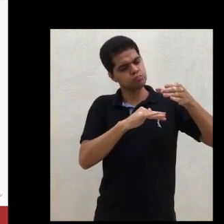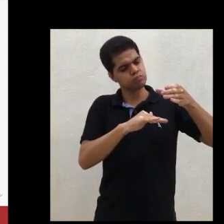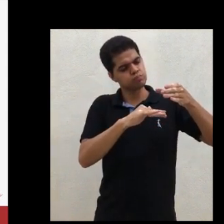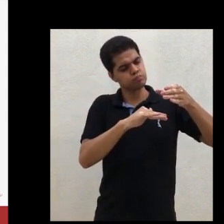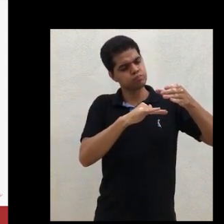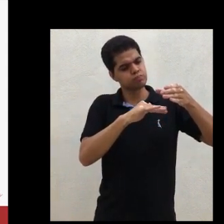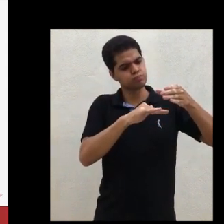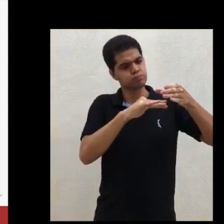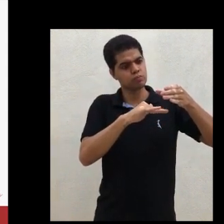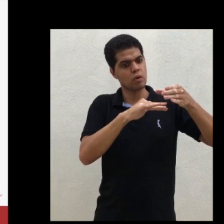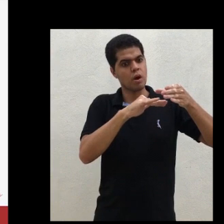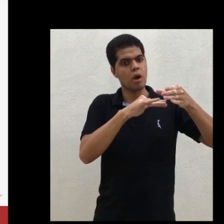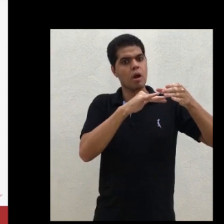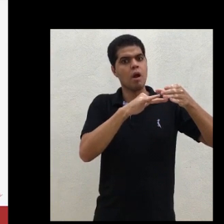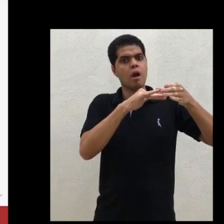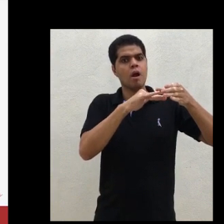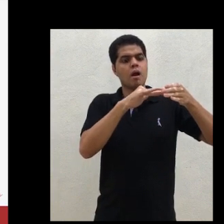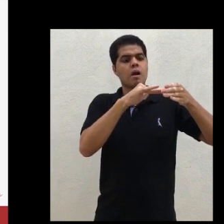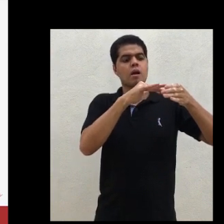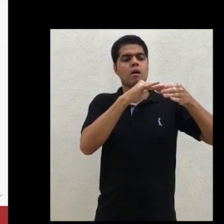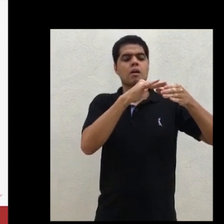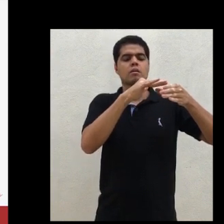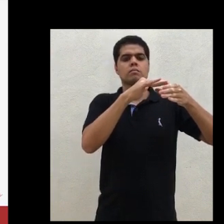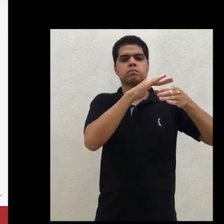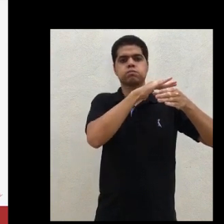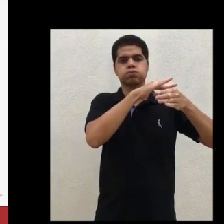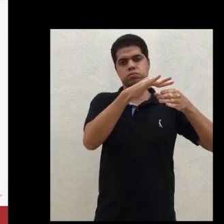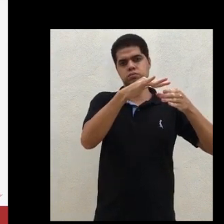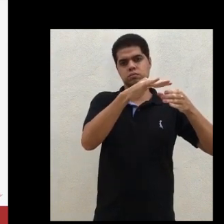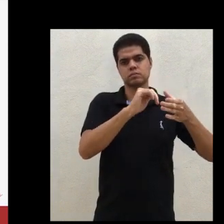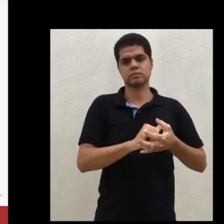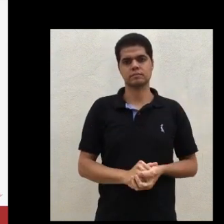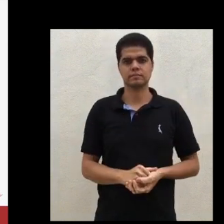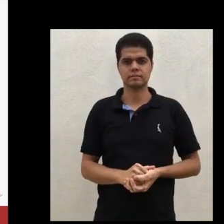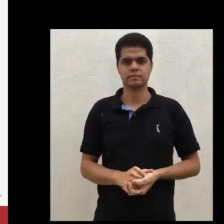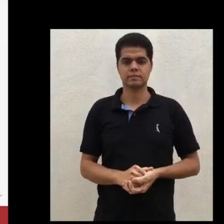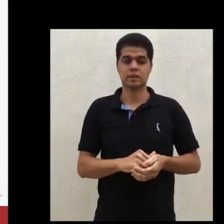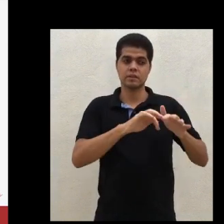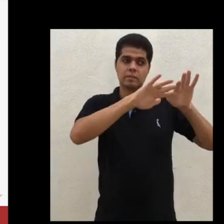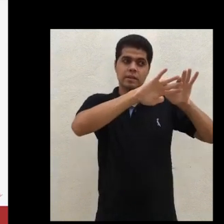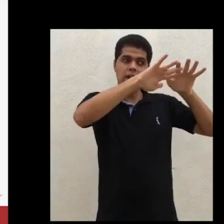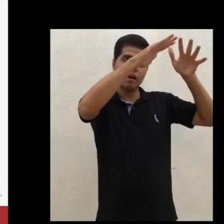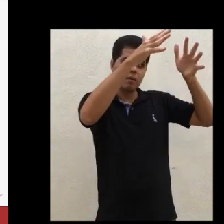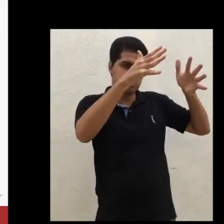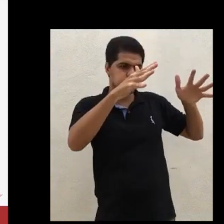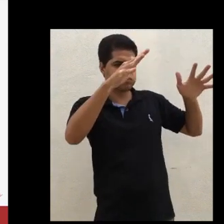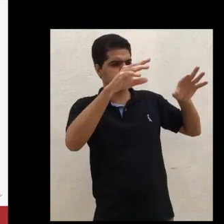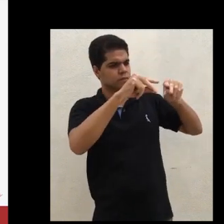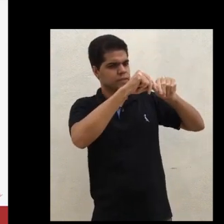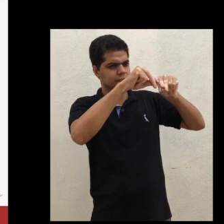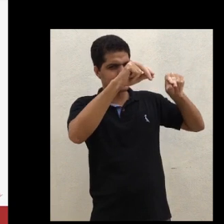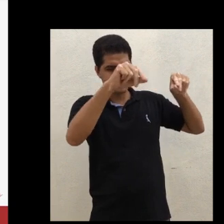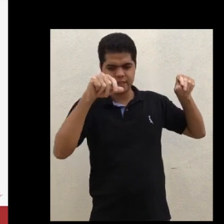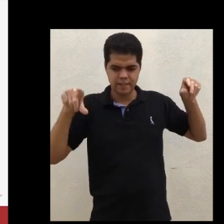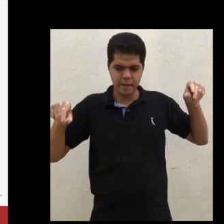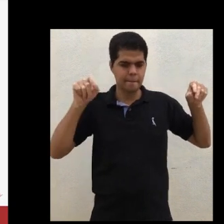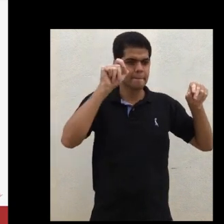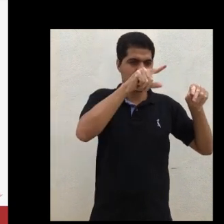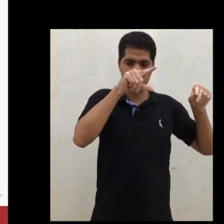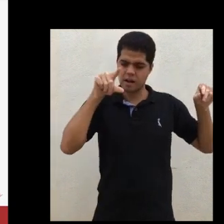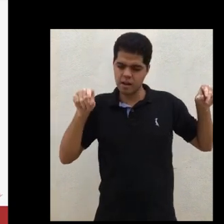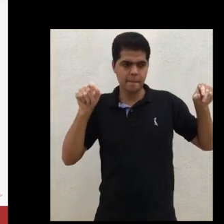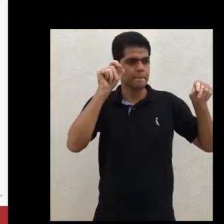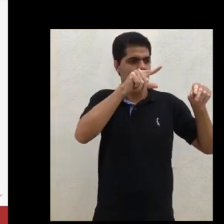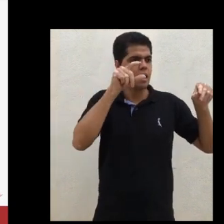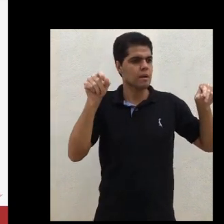ser um copo vazio e vai passando gradativamente a ser um copo cheio. A cada grão de areia que você